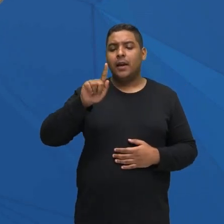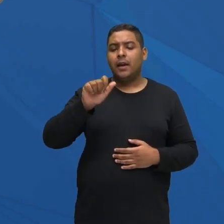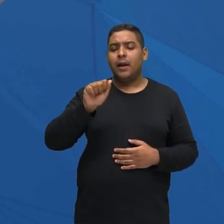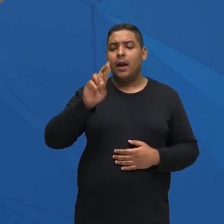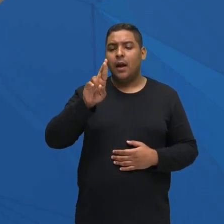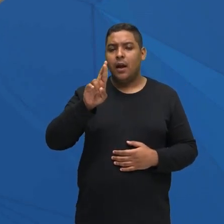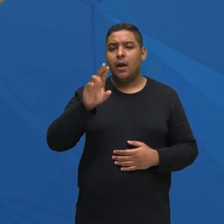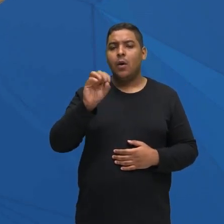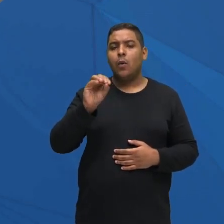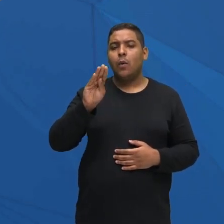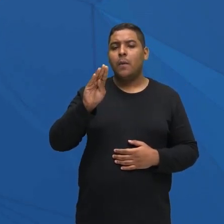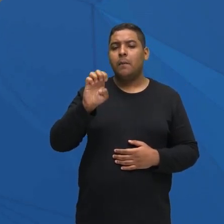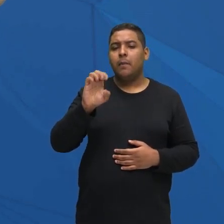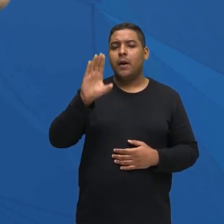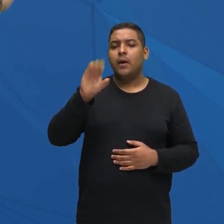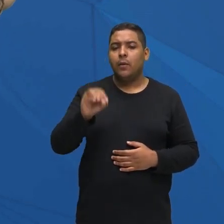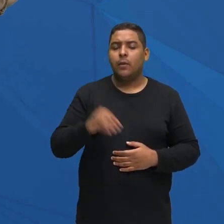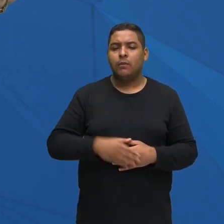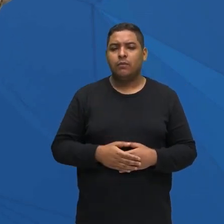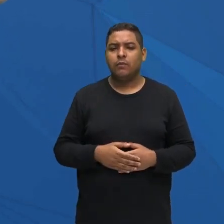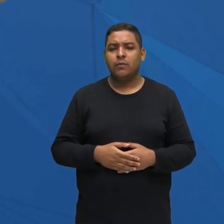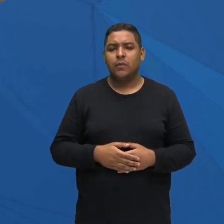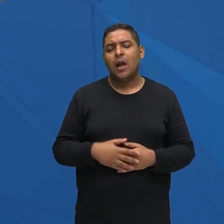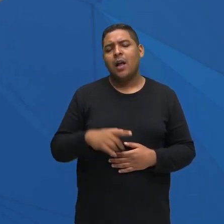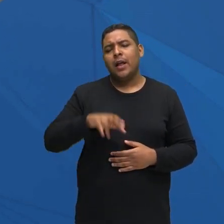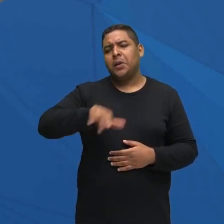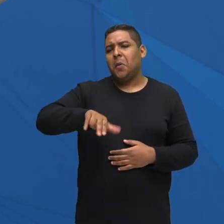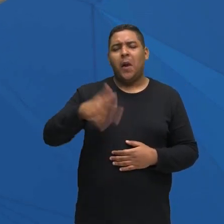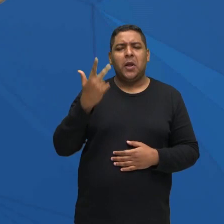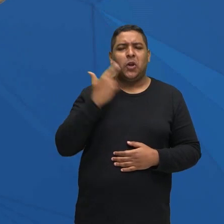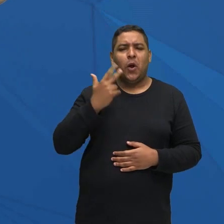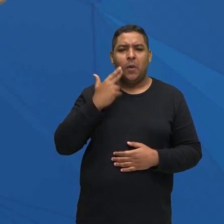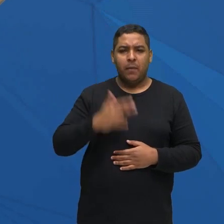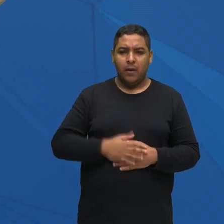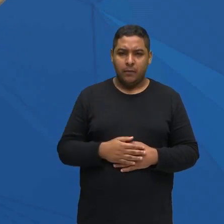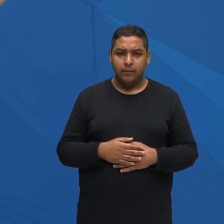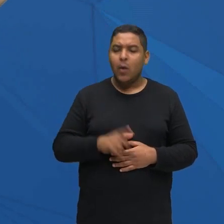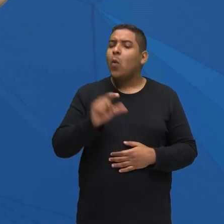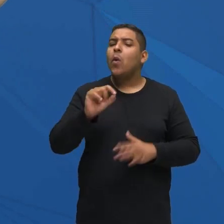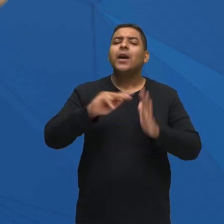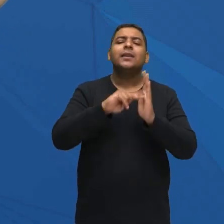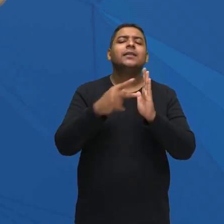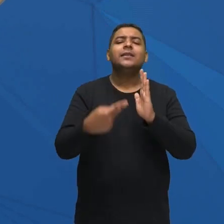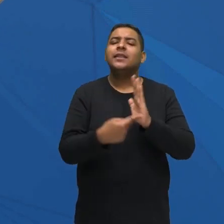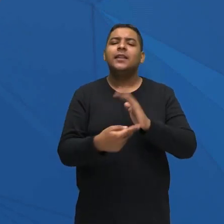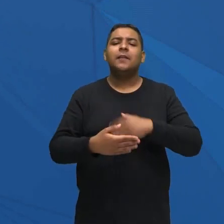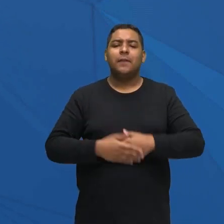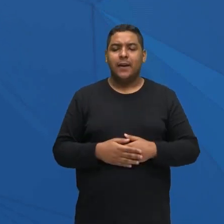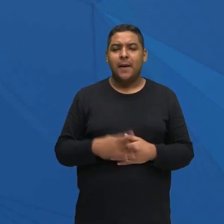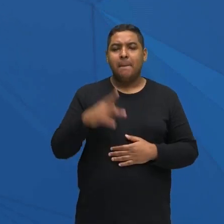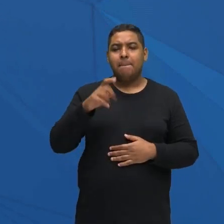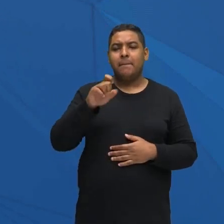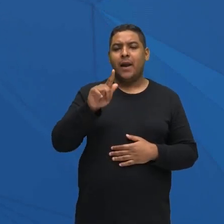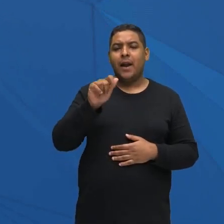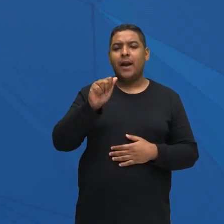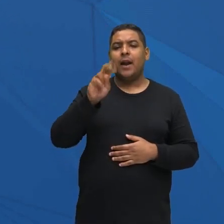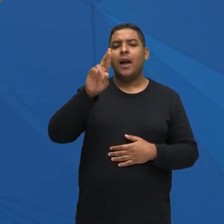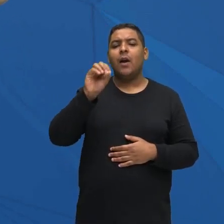comum a gente ouvir falar, não, o fulano de tal pegou o beco. O que é pegar o beco no nosso